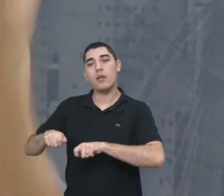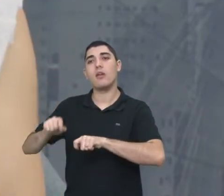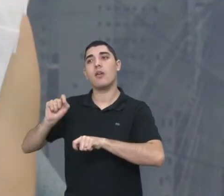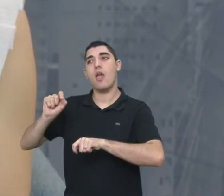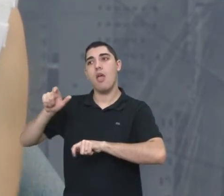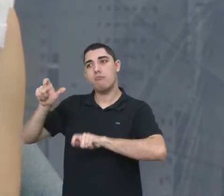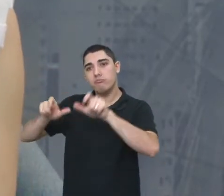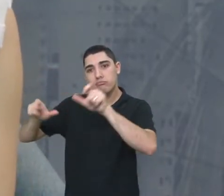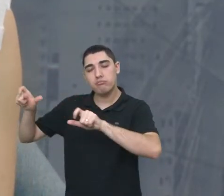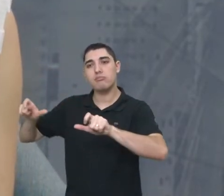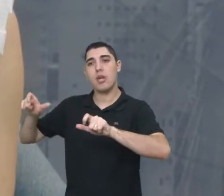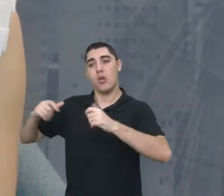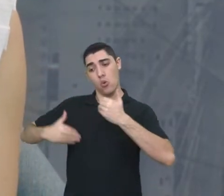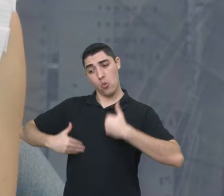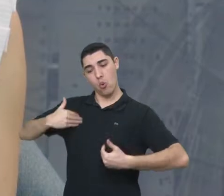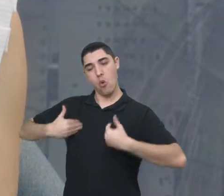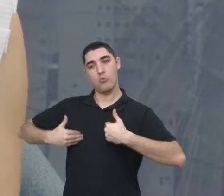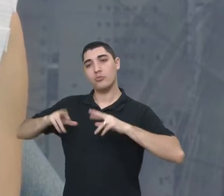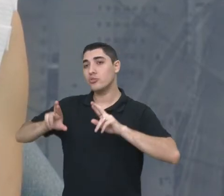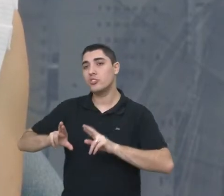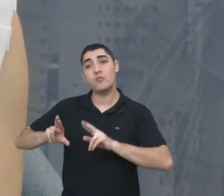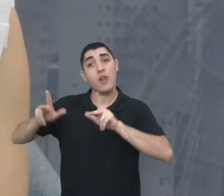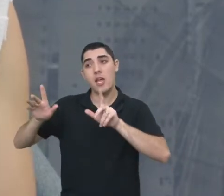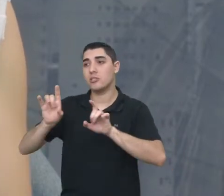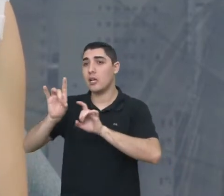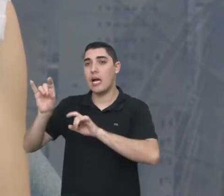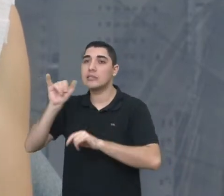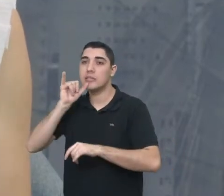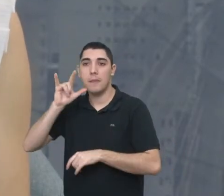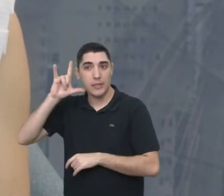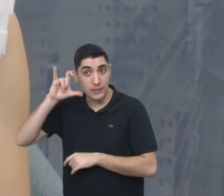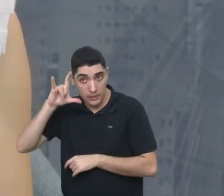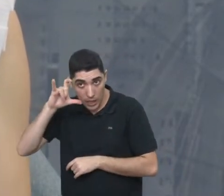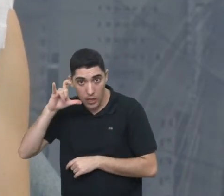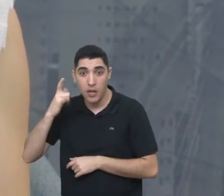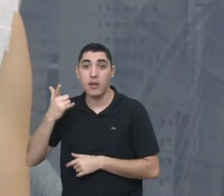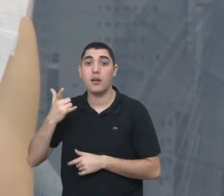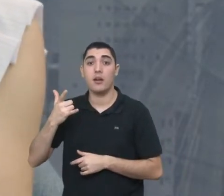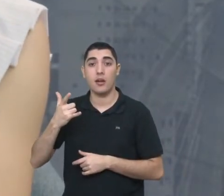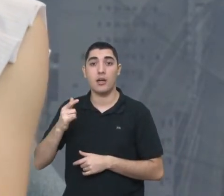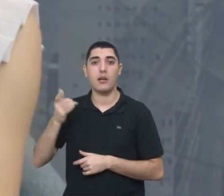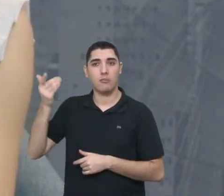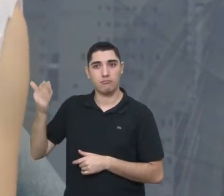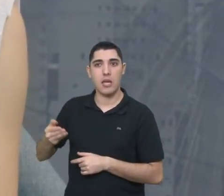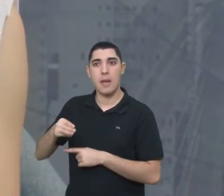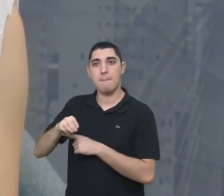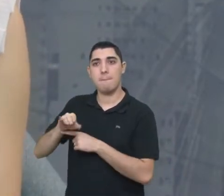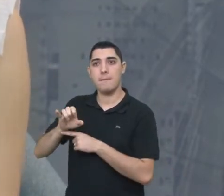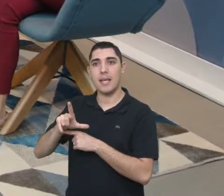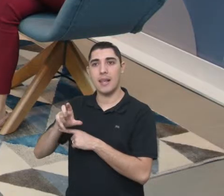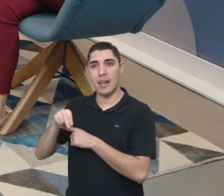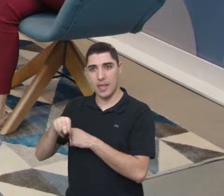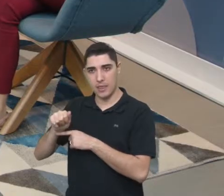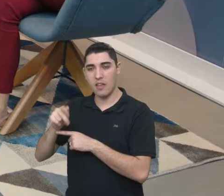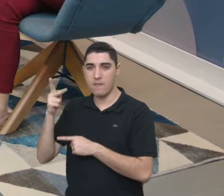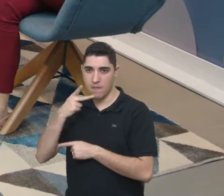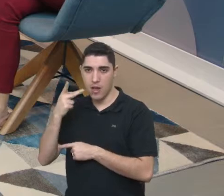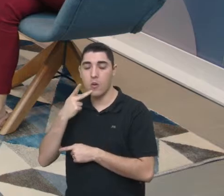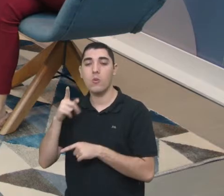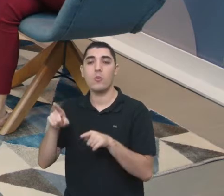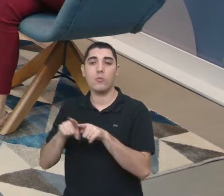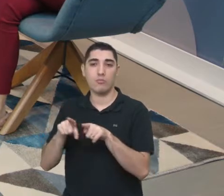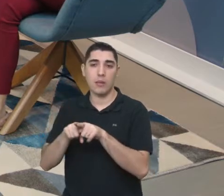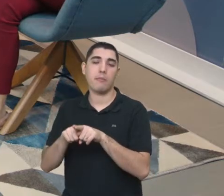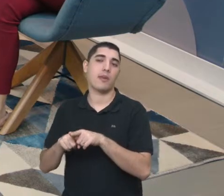um olhar mais diverso sobre os corpos. Então, no Instagram, hoje nós já temos, como a Milena citou, né, a Dayana Garbin, nós